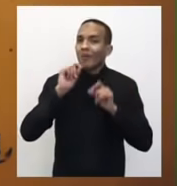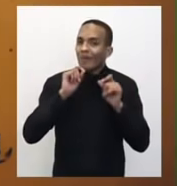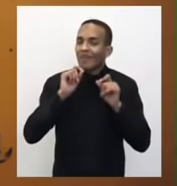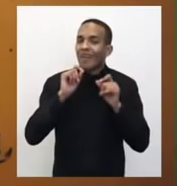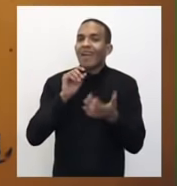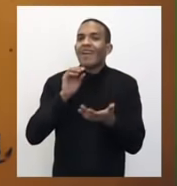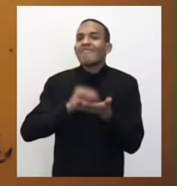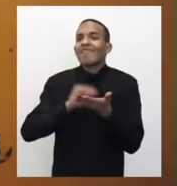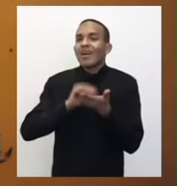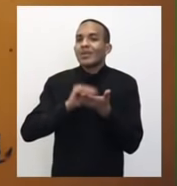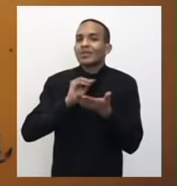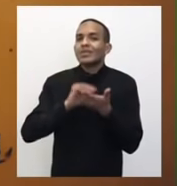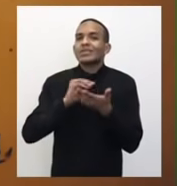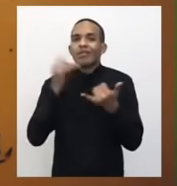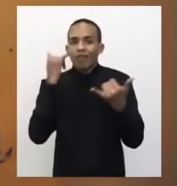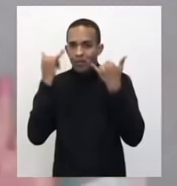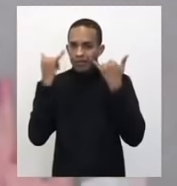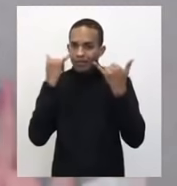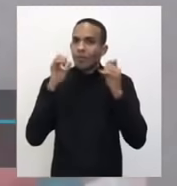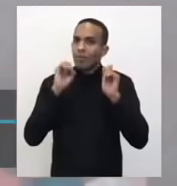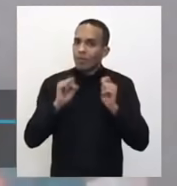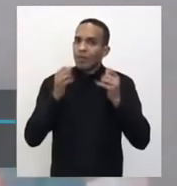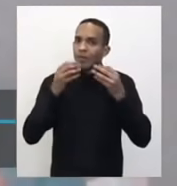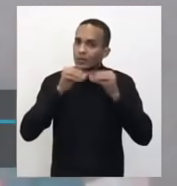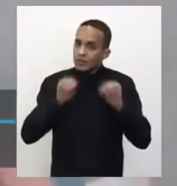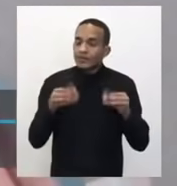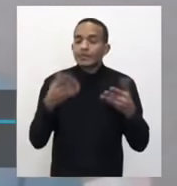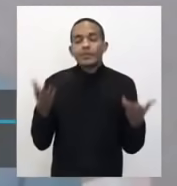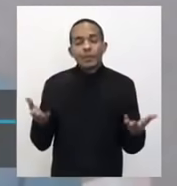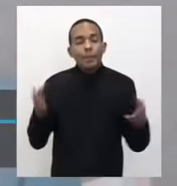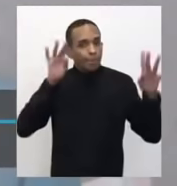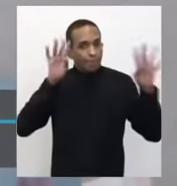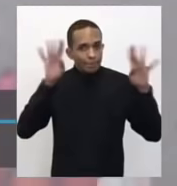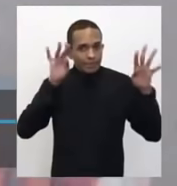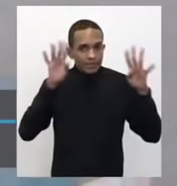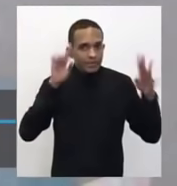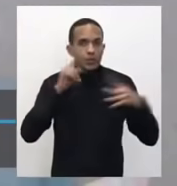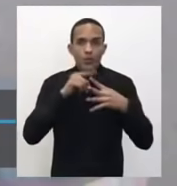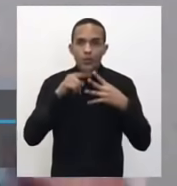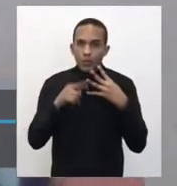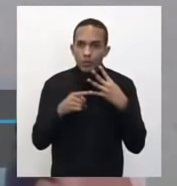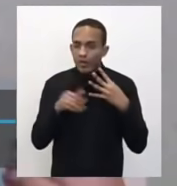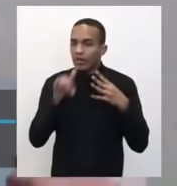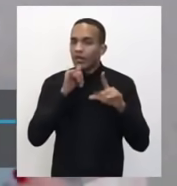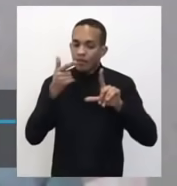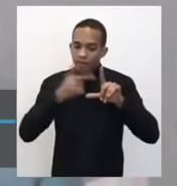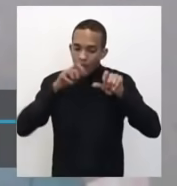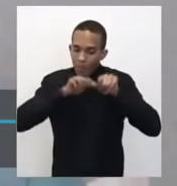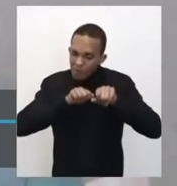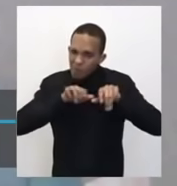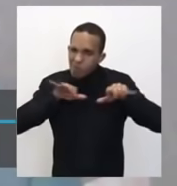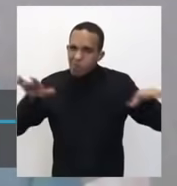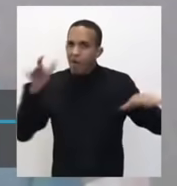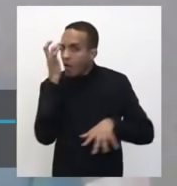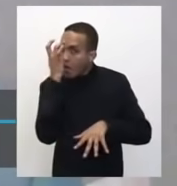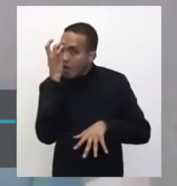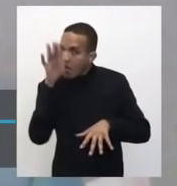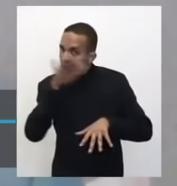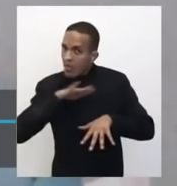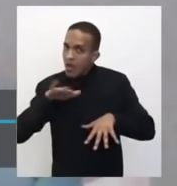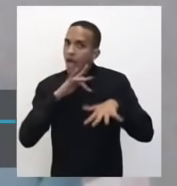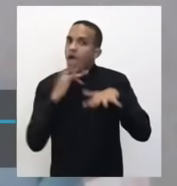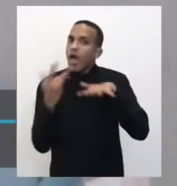risco de desinformar. Pensando, então, sobre essa situação de que o meme viraliza muito facilmente pelas